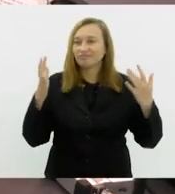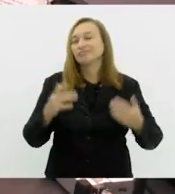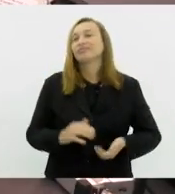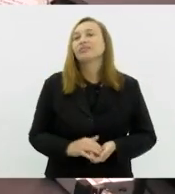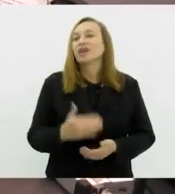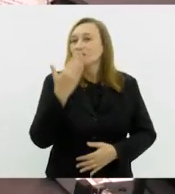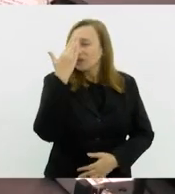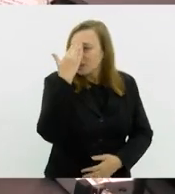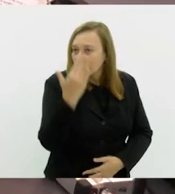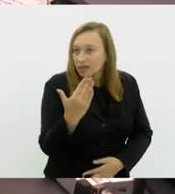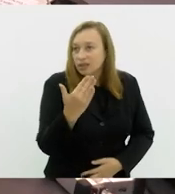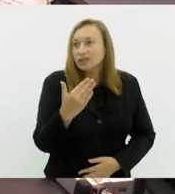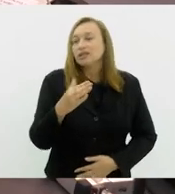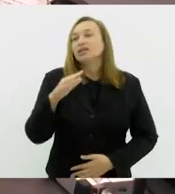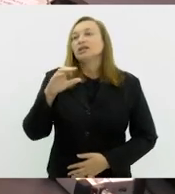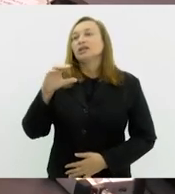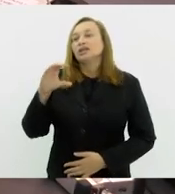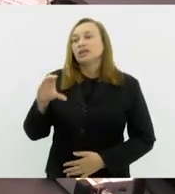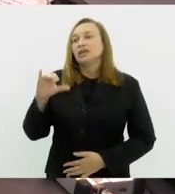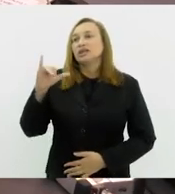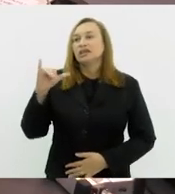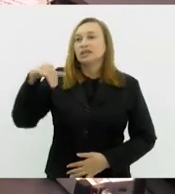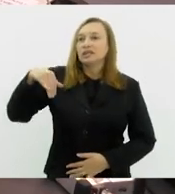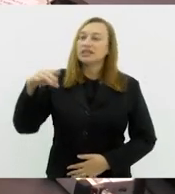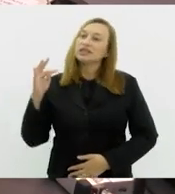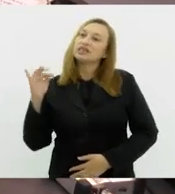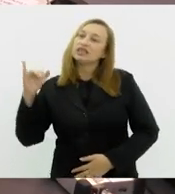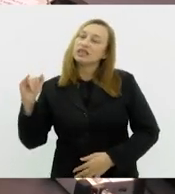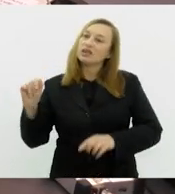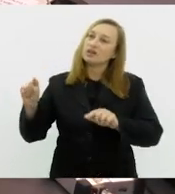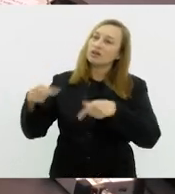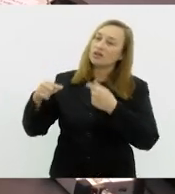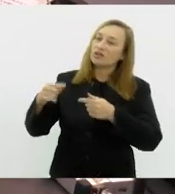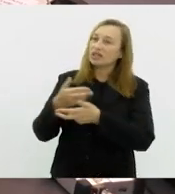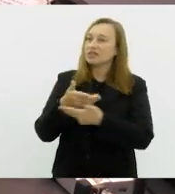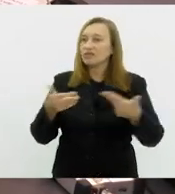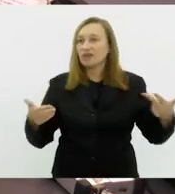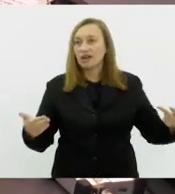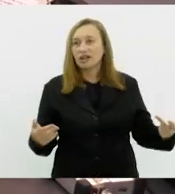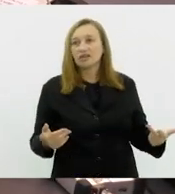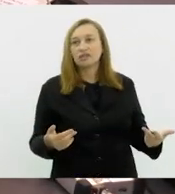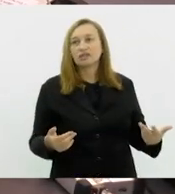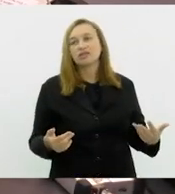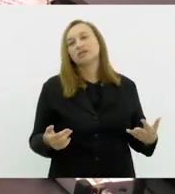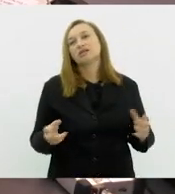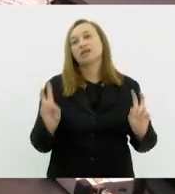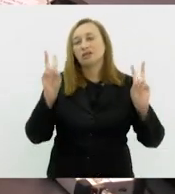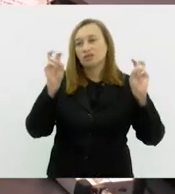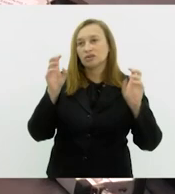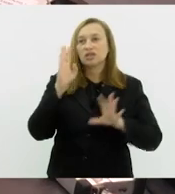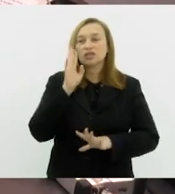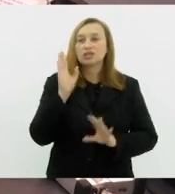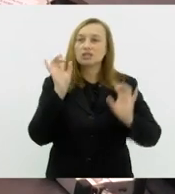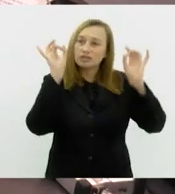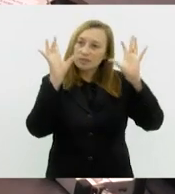Muito obrigada, Cíntia, que nos provoca de todas as maneiras, em especial trazendo aí